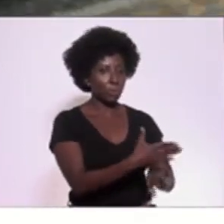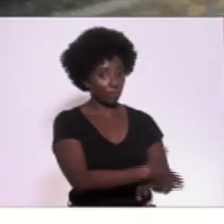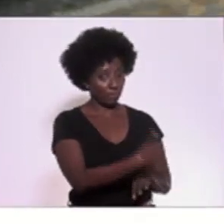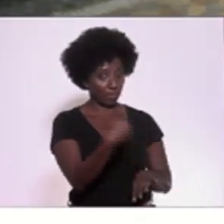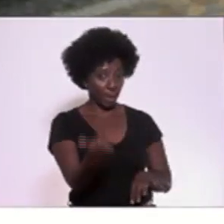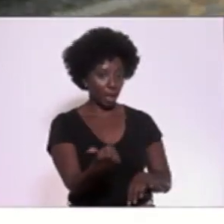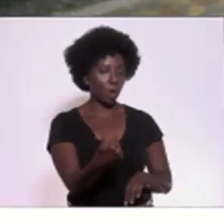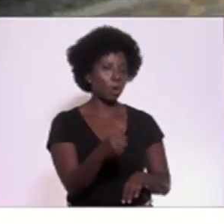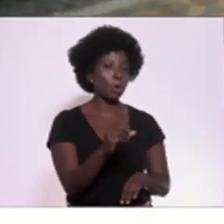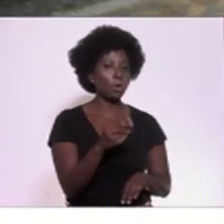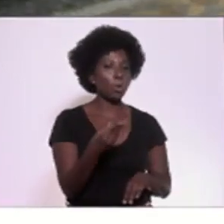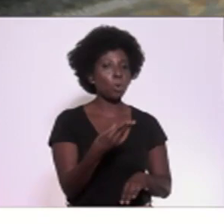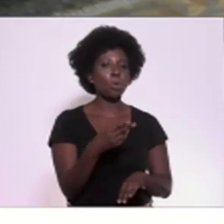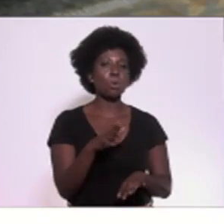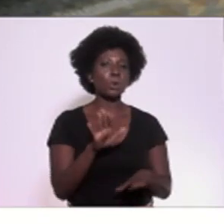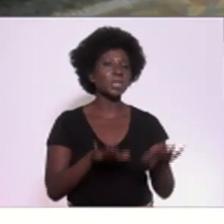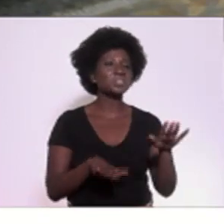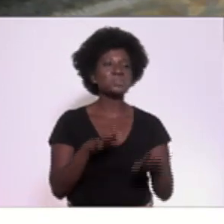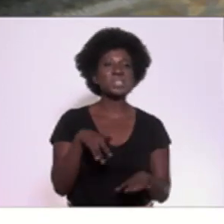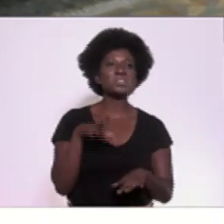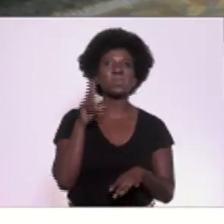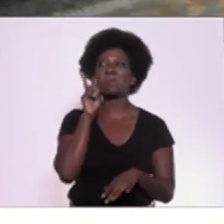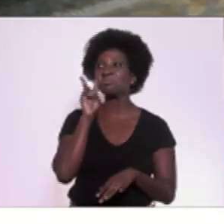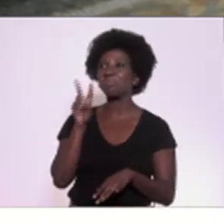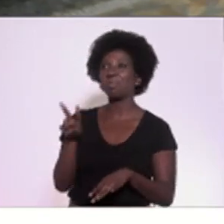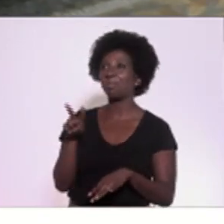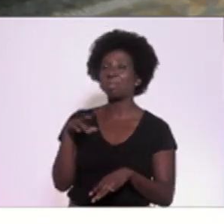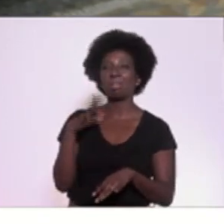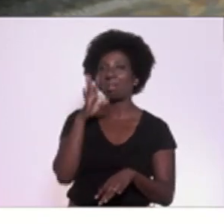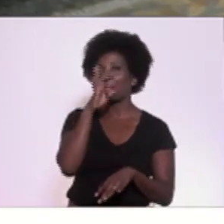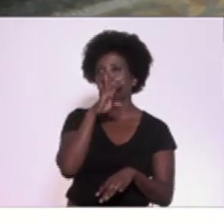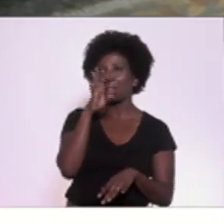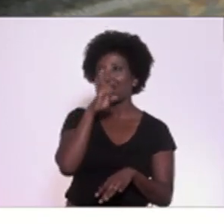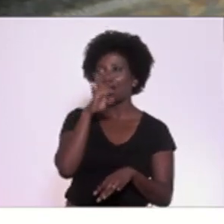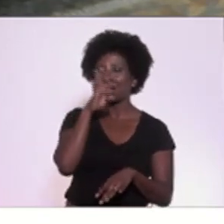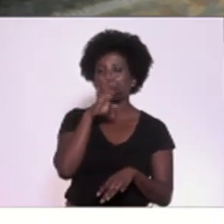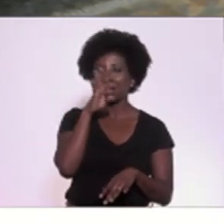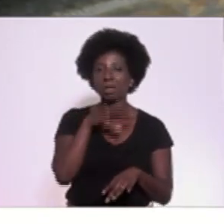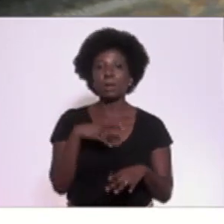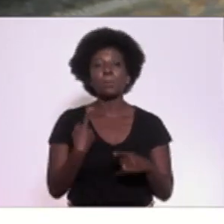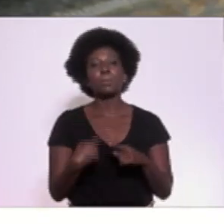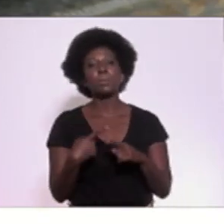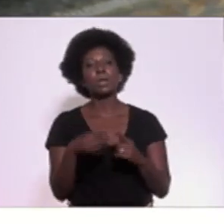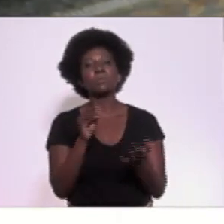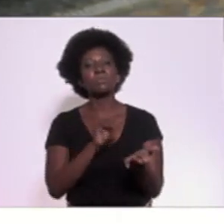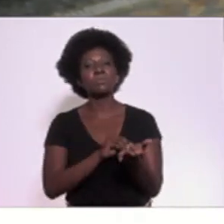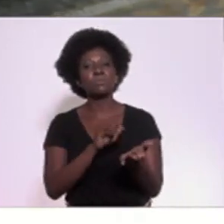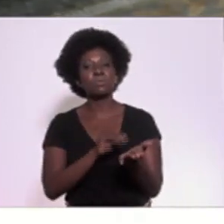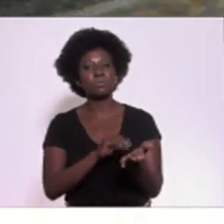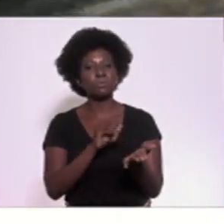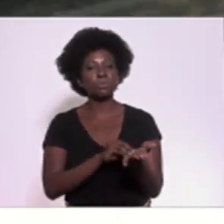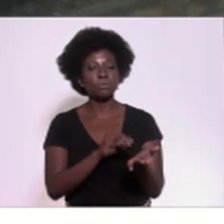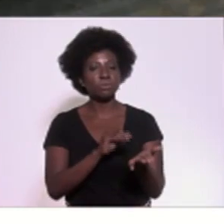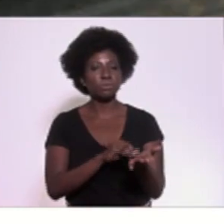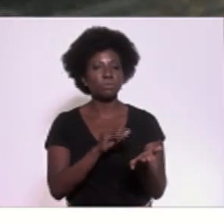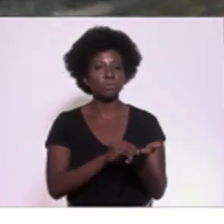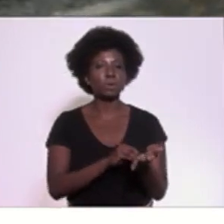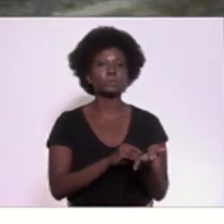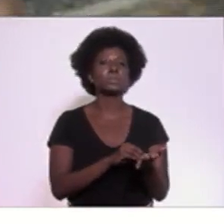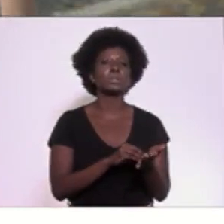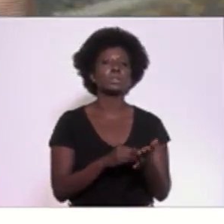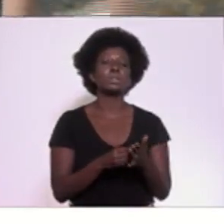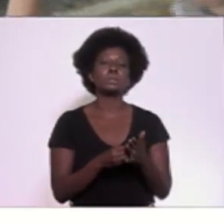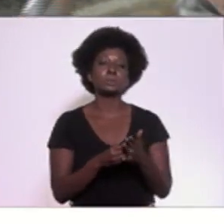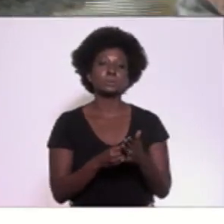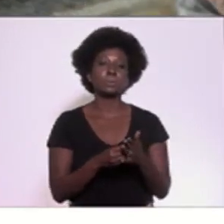em outro ente se fingindo de morto, fazendo cara de paisagem, quando, no caso dos municípios, a responsabilidade exclusiva é a educação infantil. No